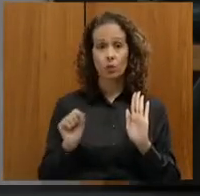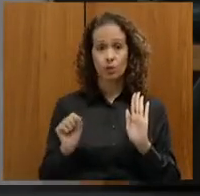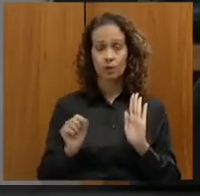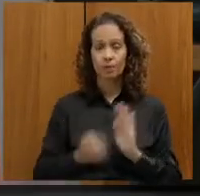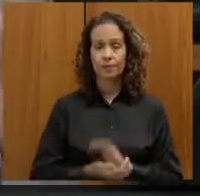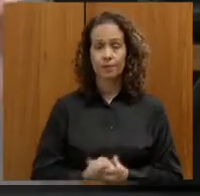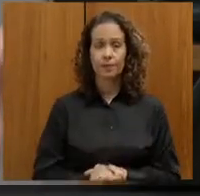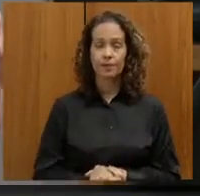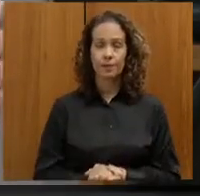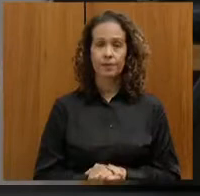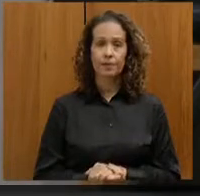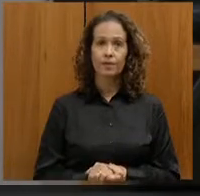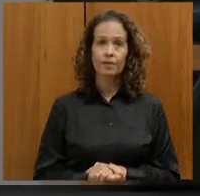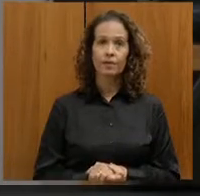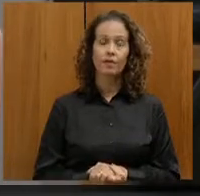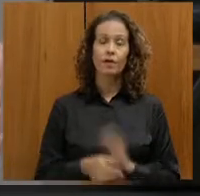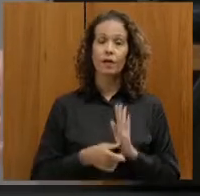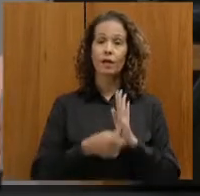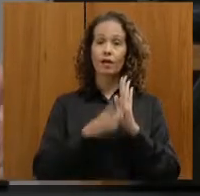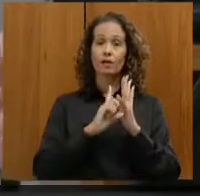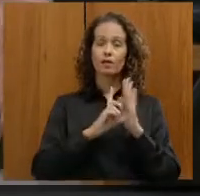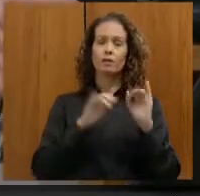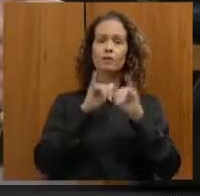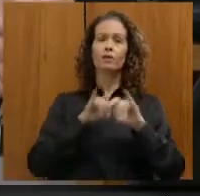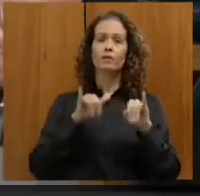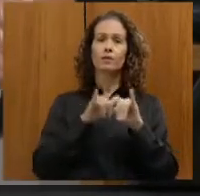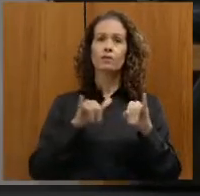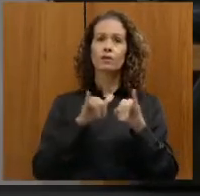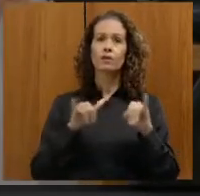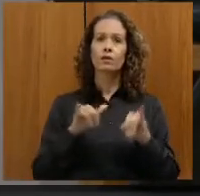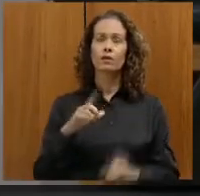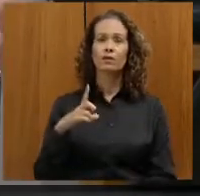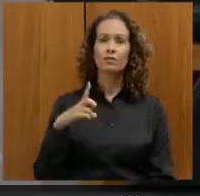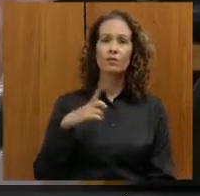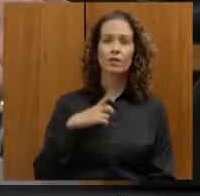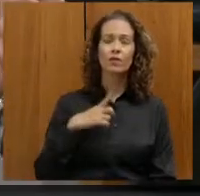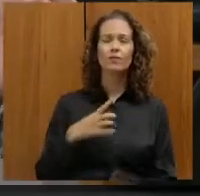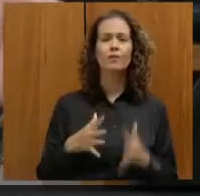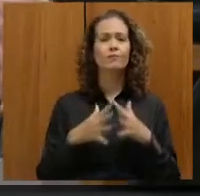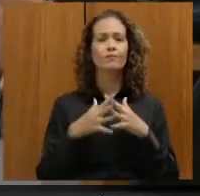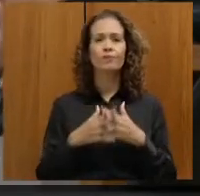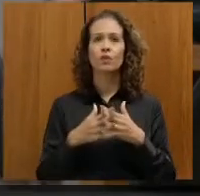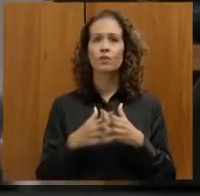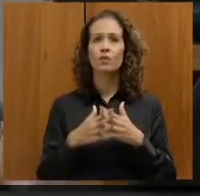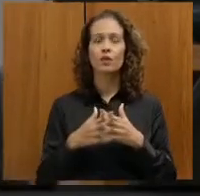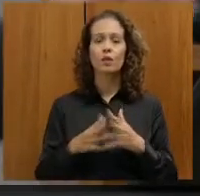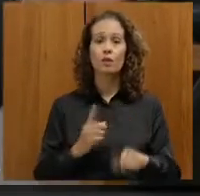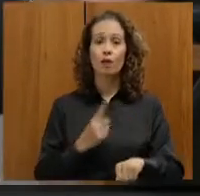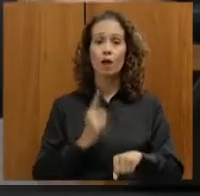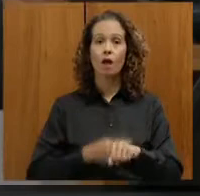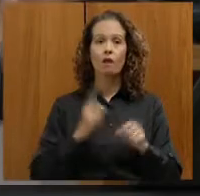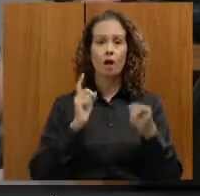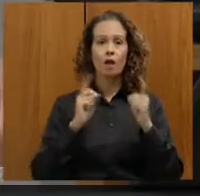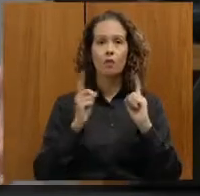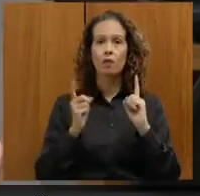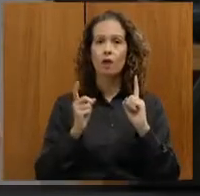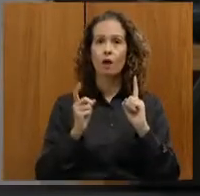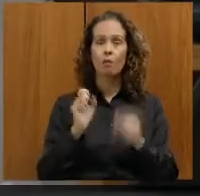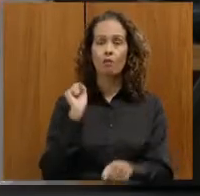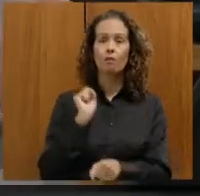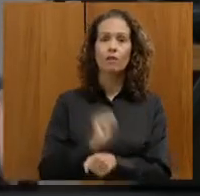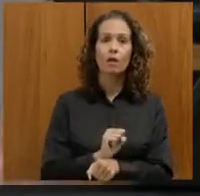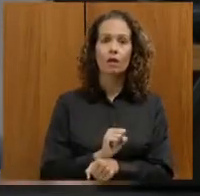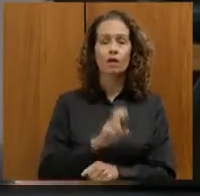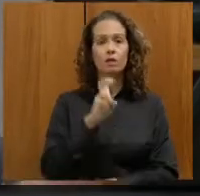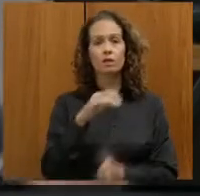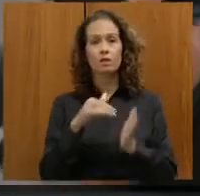e é antes disso eu quero só dizer que houve um mal-entendido na hora eu suspendi a reunião de 5 a 7 minutos